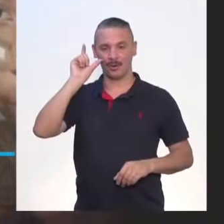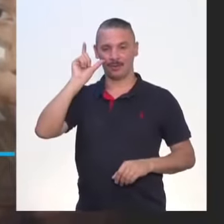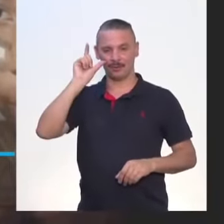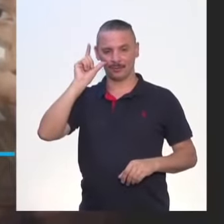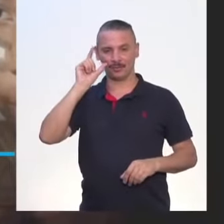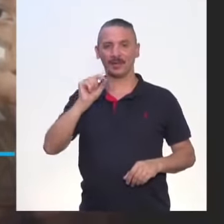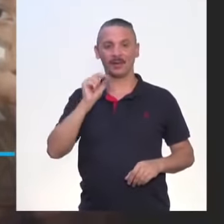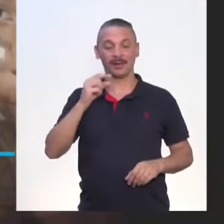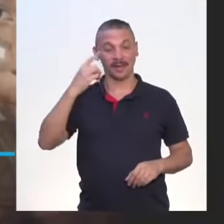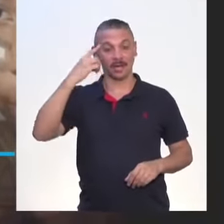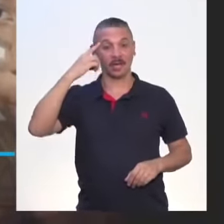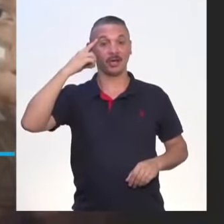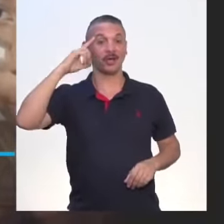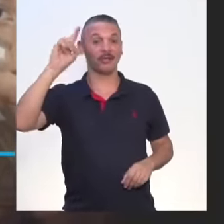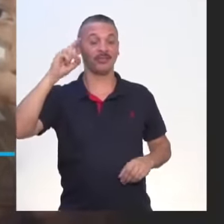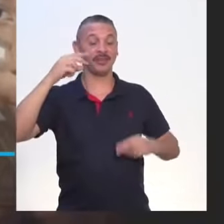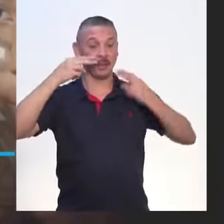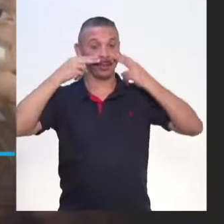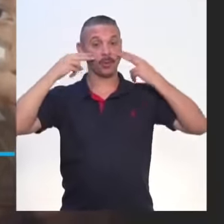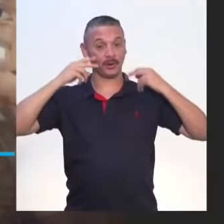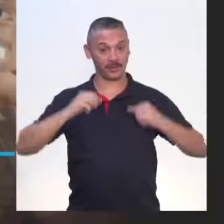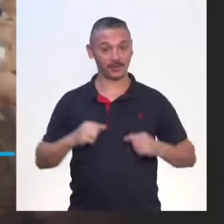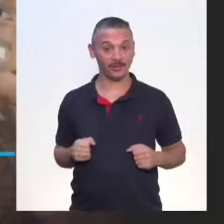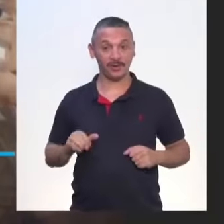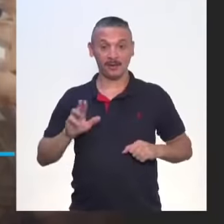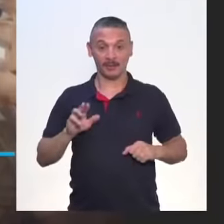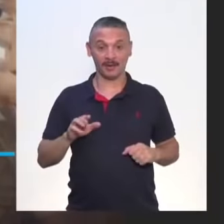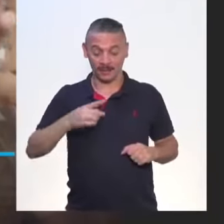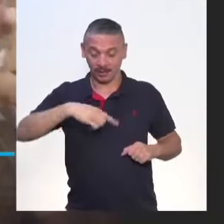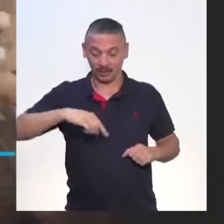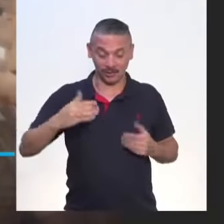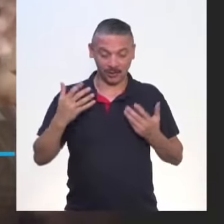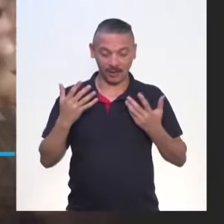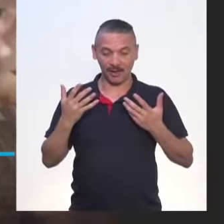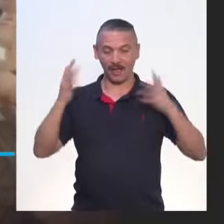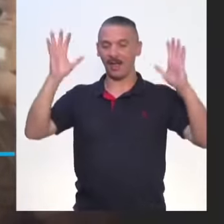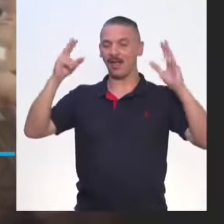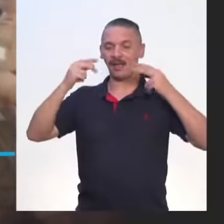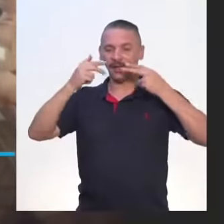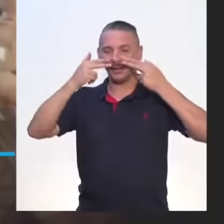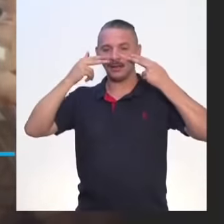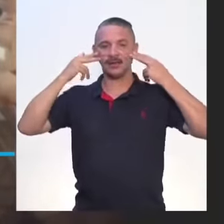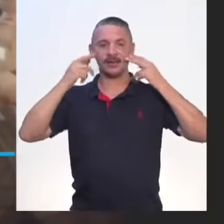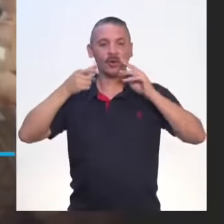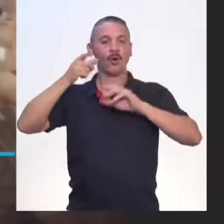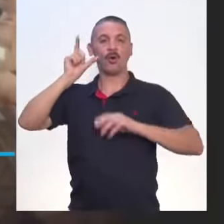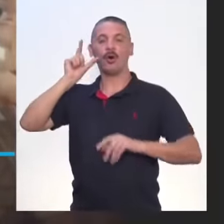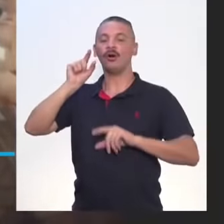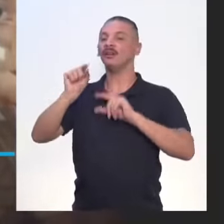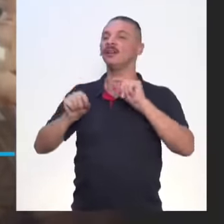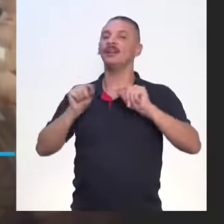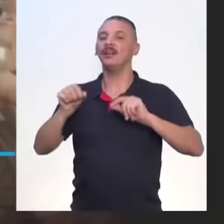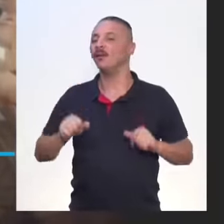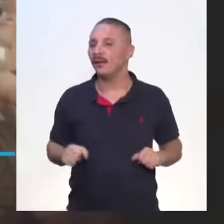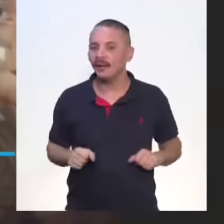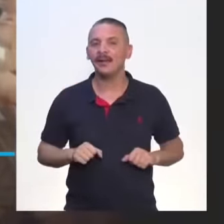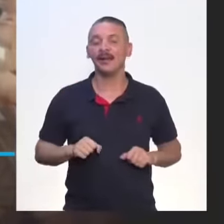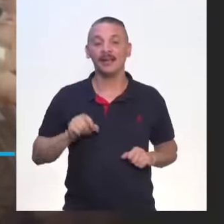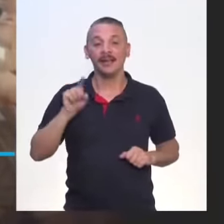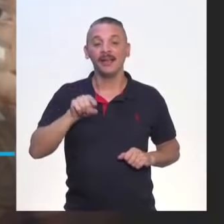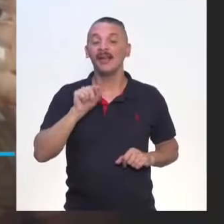o dia do índio, dizem, né? Só que esse índio que a gente comemora, que comemorou ontem, ele, na